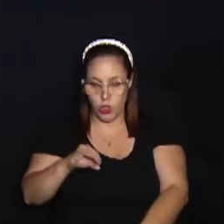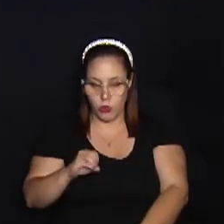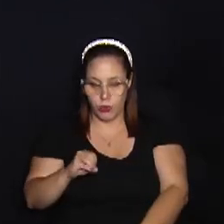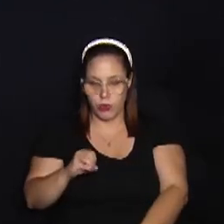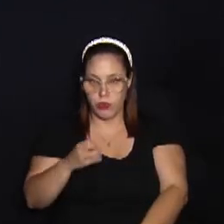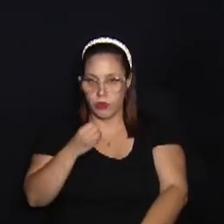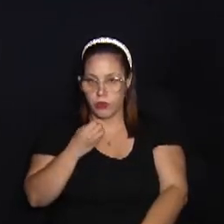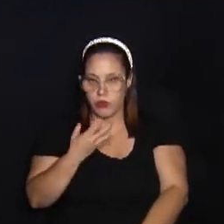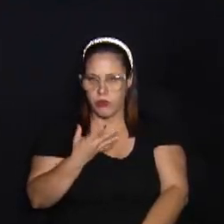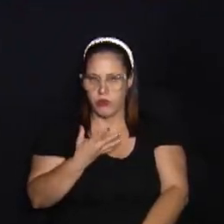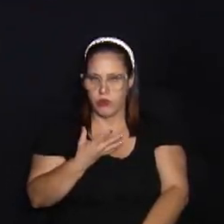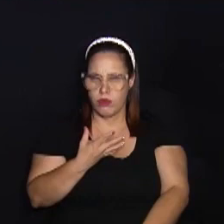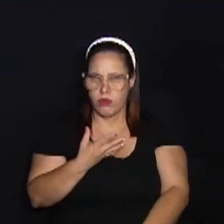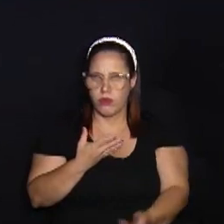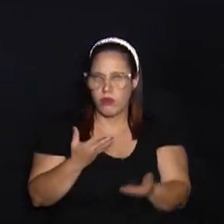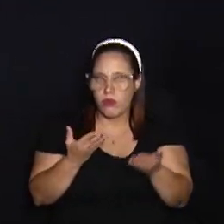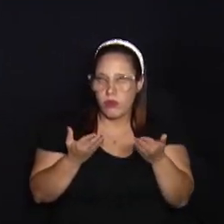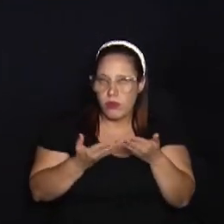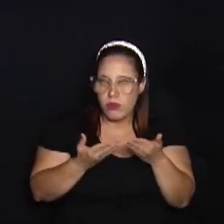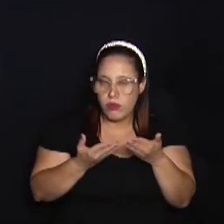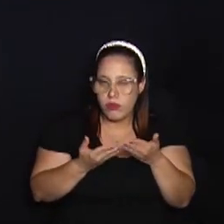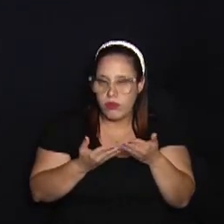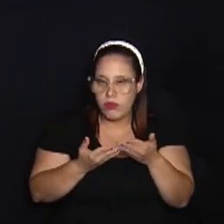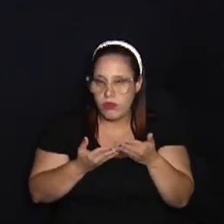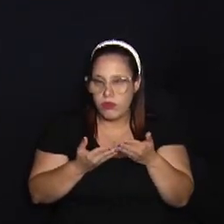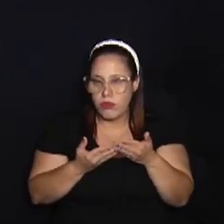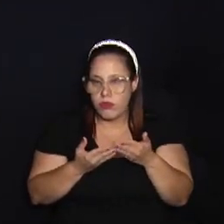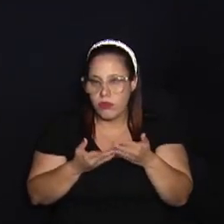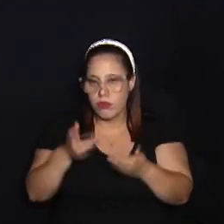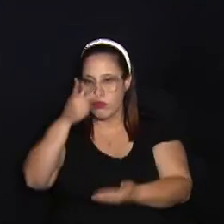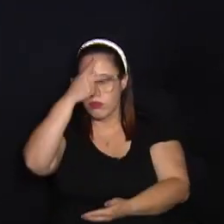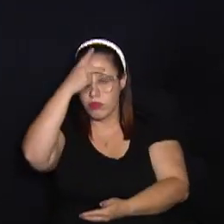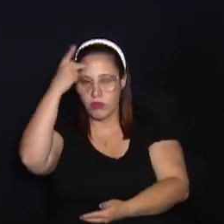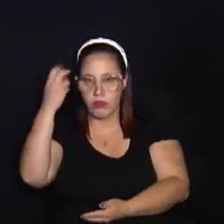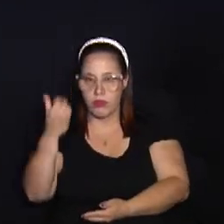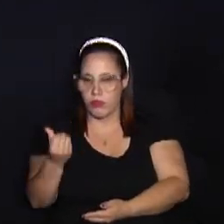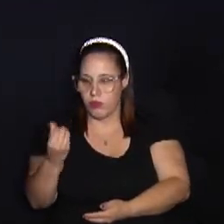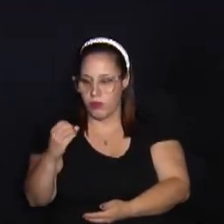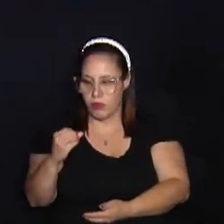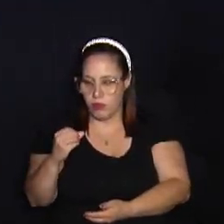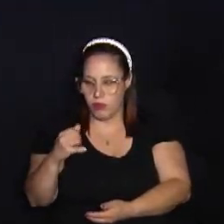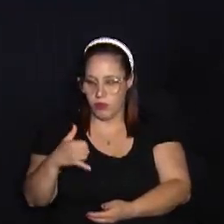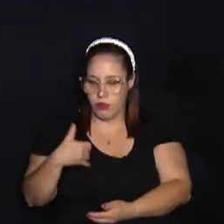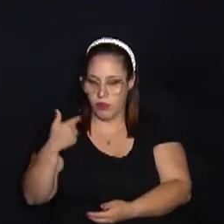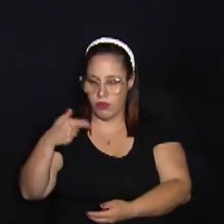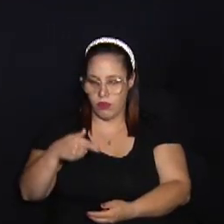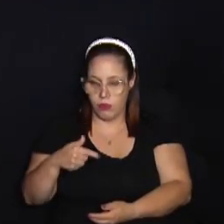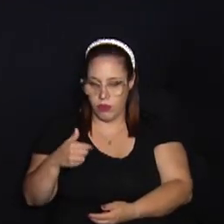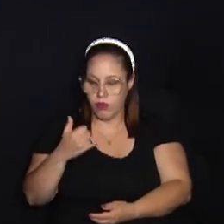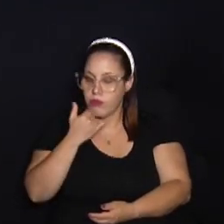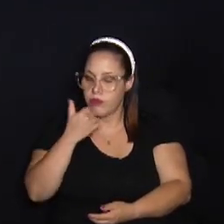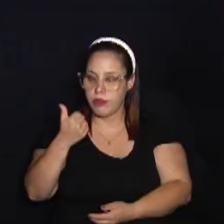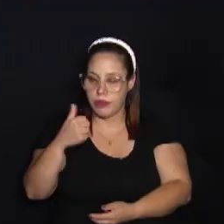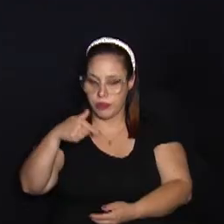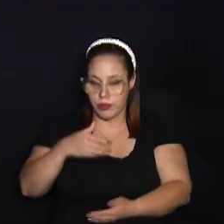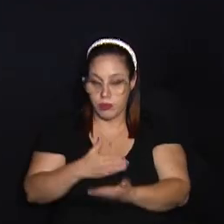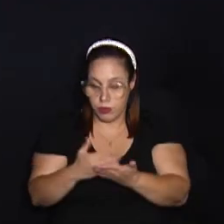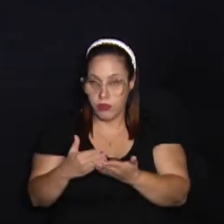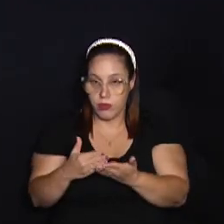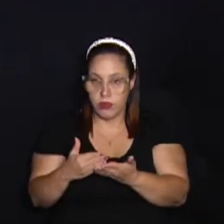paisagismo. Bom, atualmente, né, uma pessoa ali que tem entre 16 e 17 anos, ela já